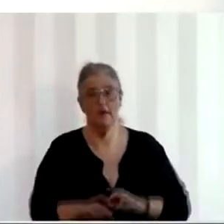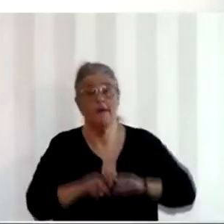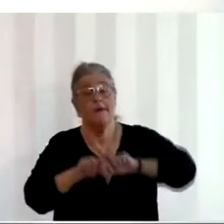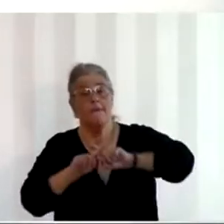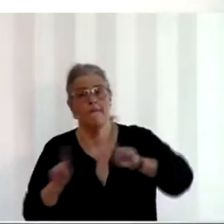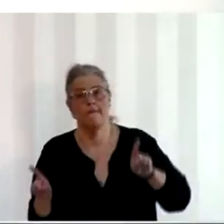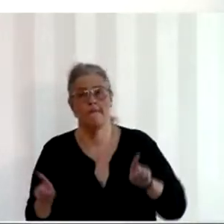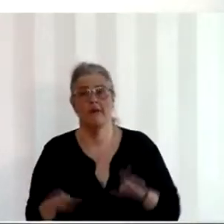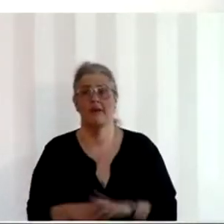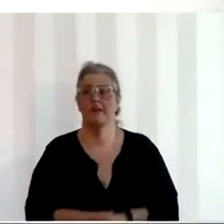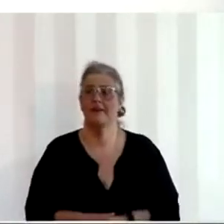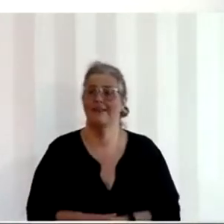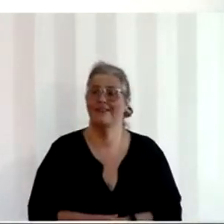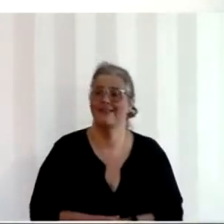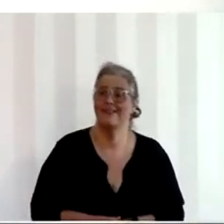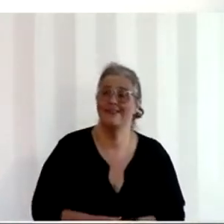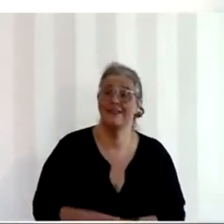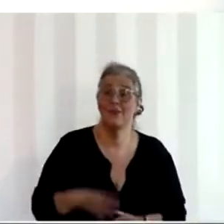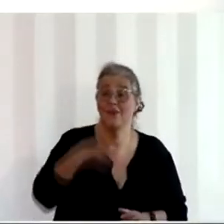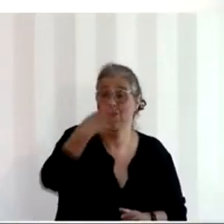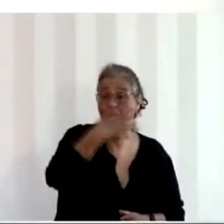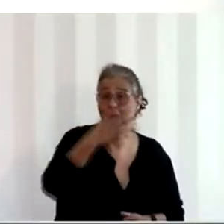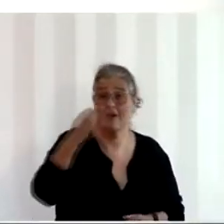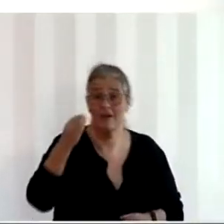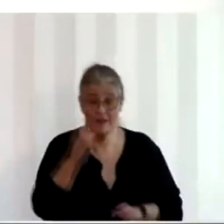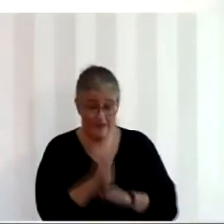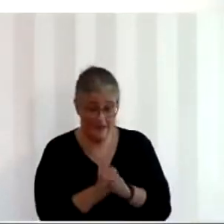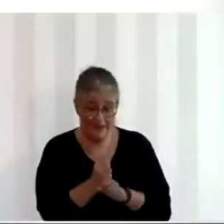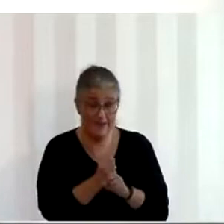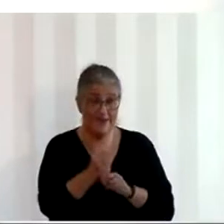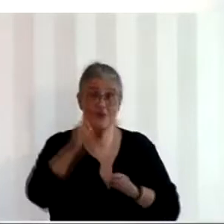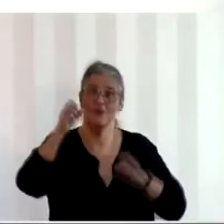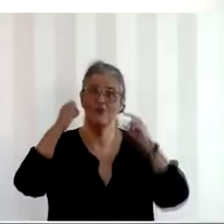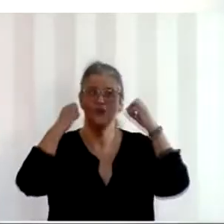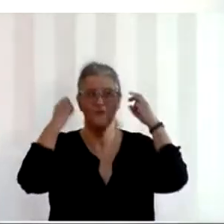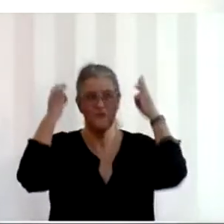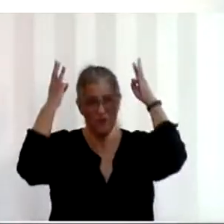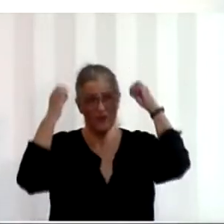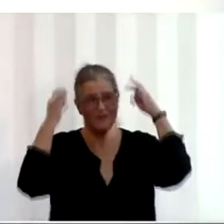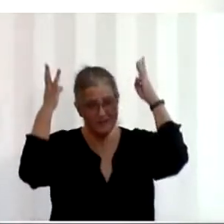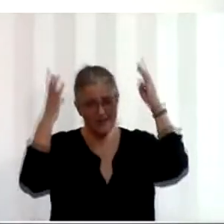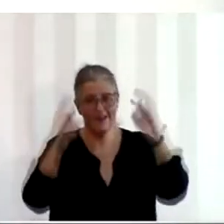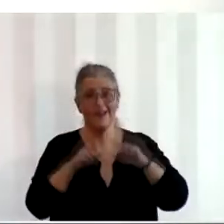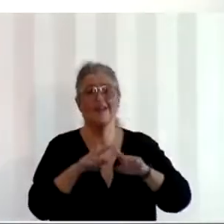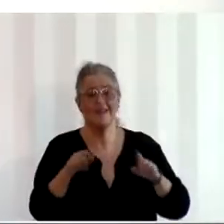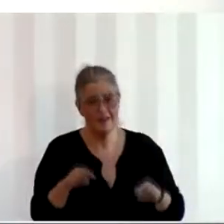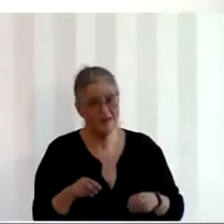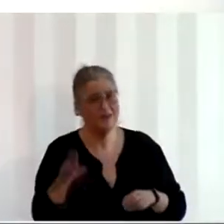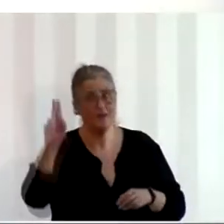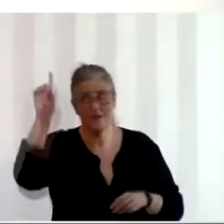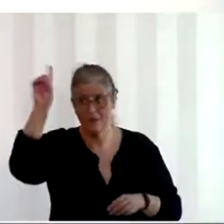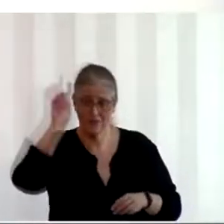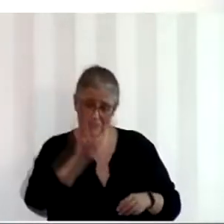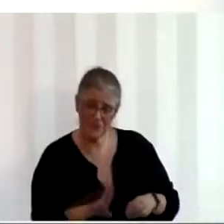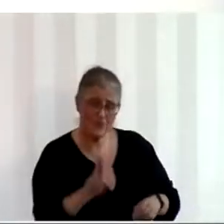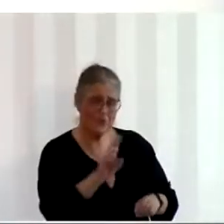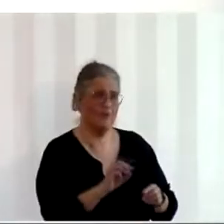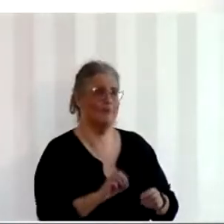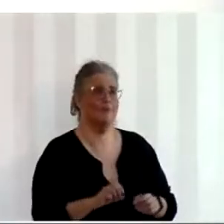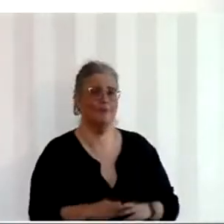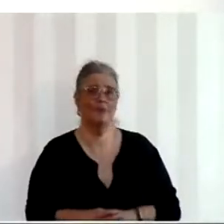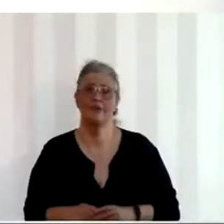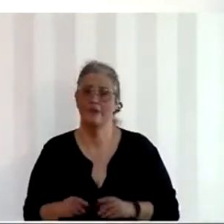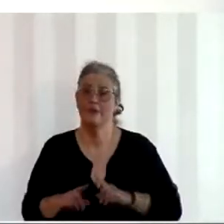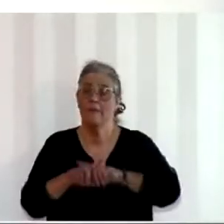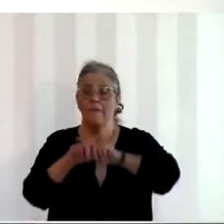para usar esse homem por apenas 40 anos da sua vida. Mas o que faz a diferença na vida do povo de Deus,